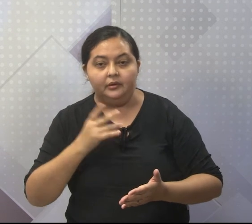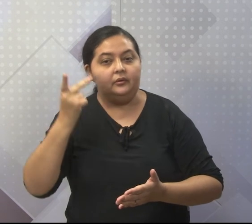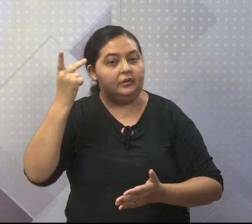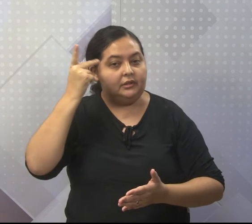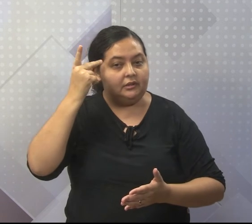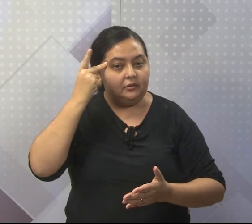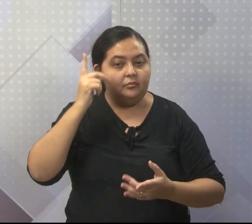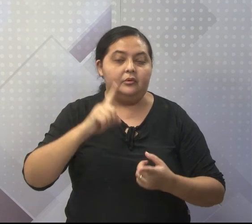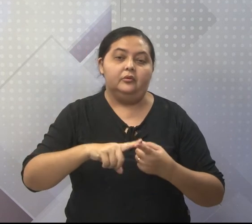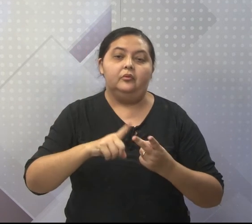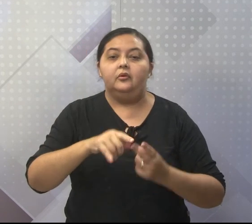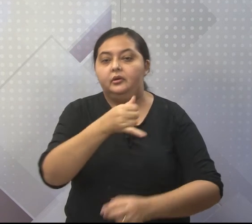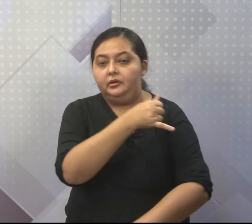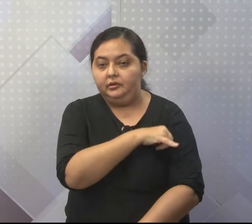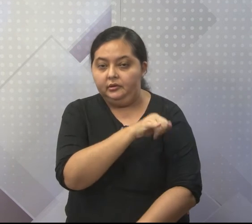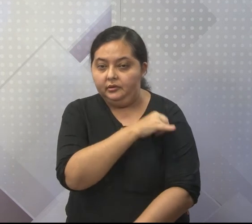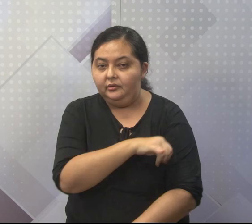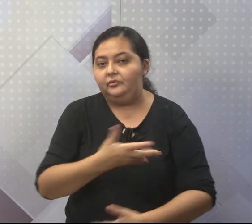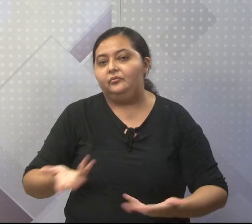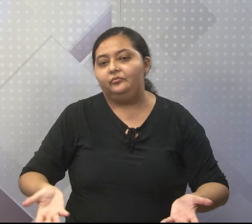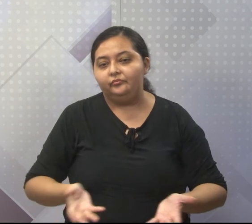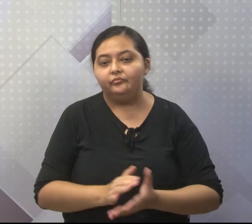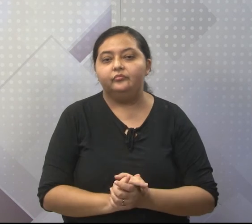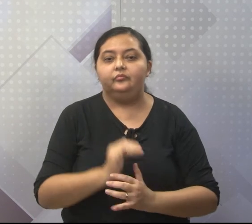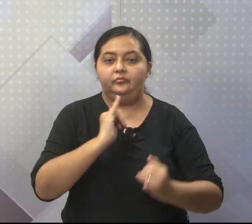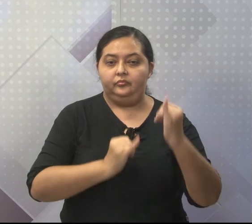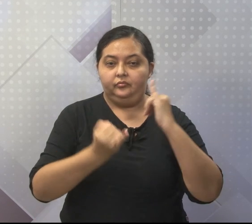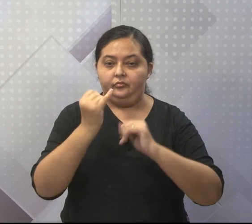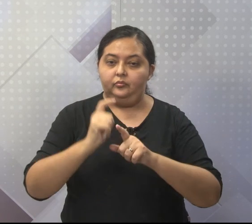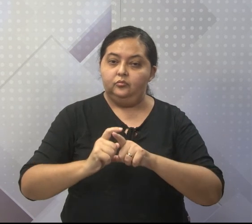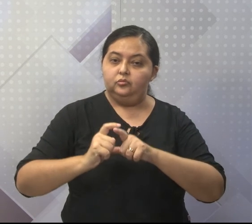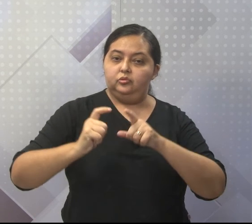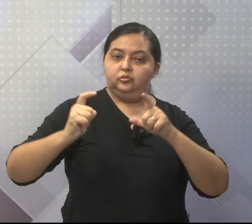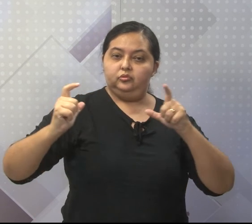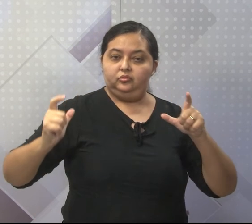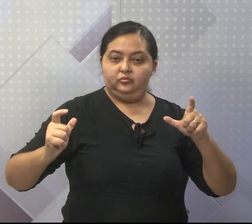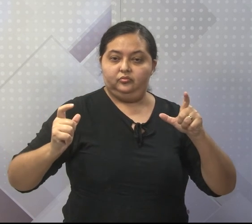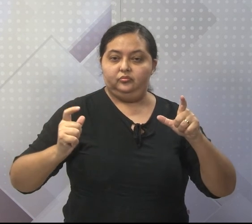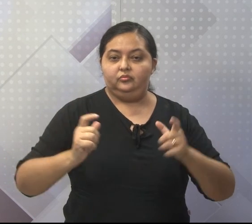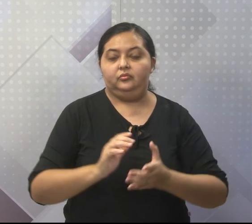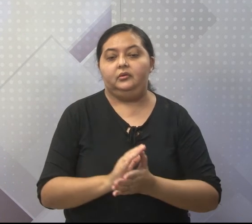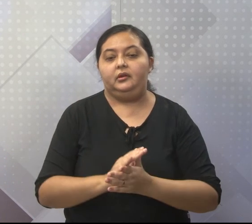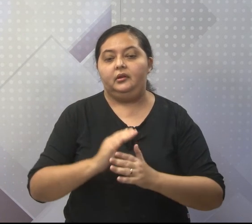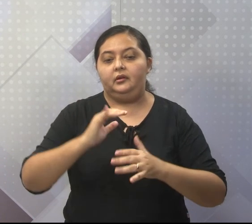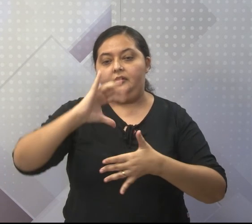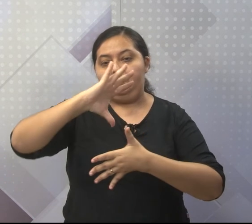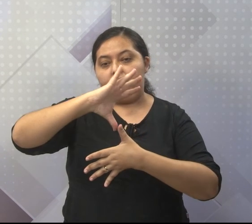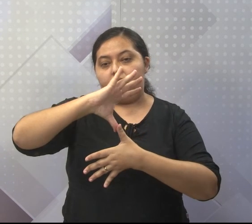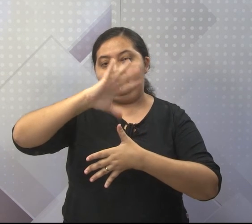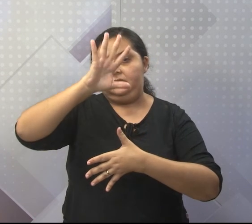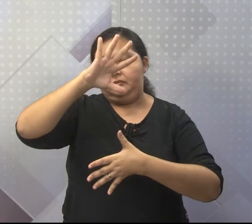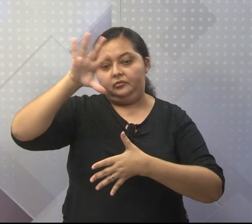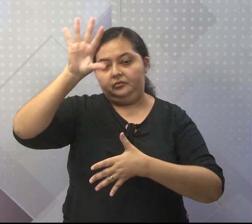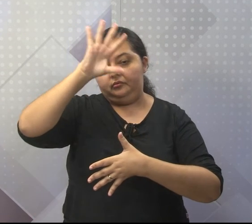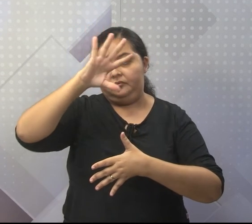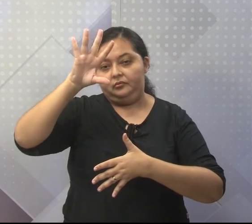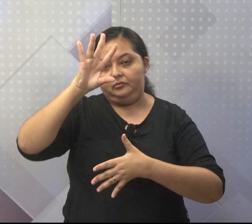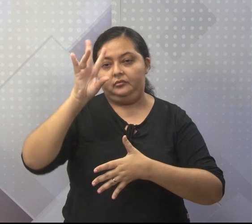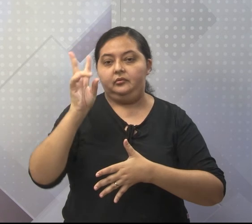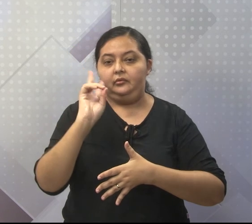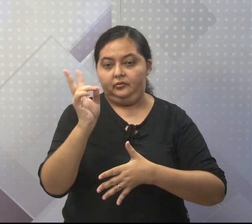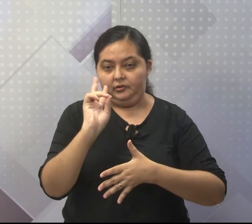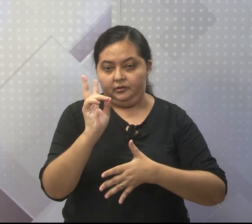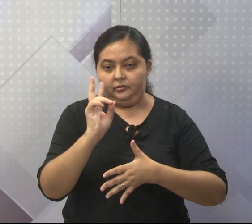destaque São Paulo e Rio de Janeiro não é novidade para ninguém e lá da parte de cima do mapa lá em Caracas na Venezuela Tem